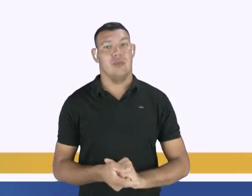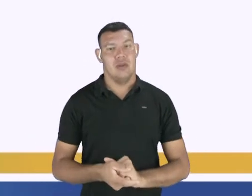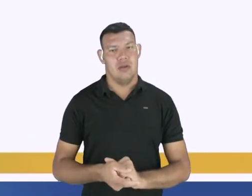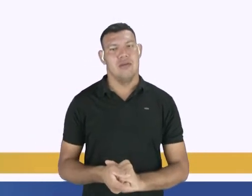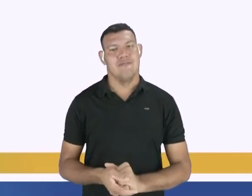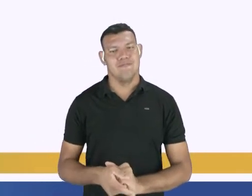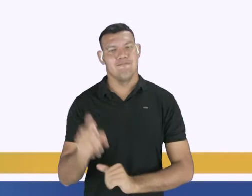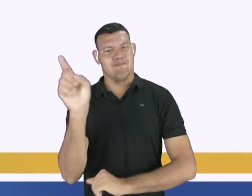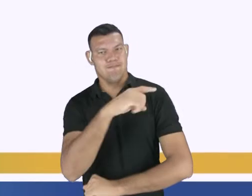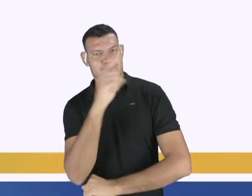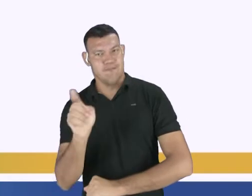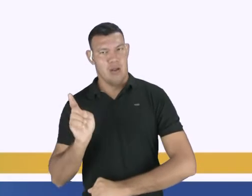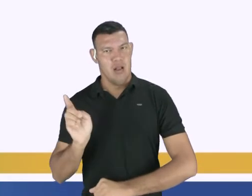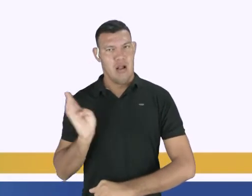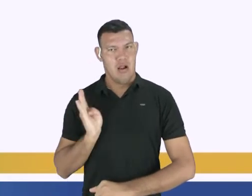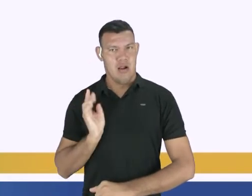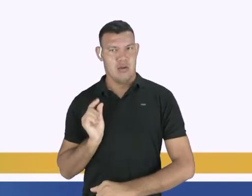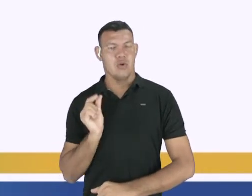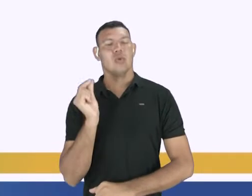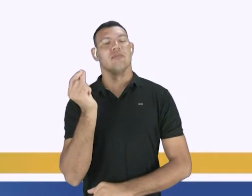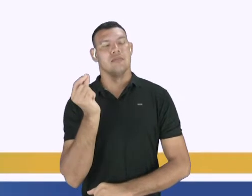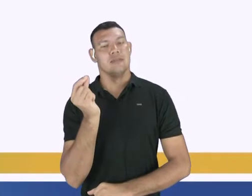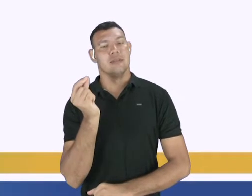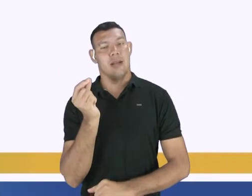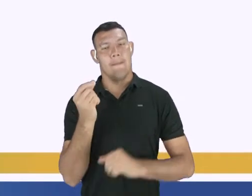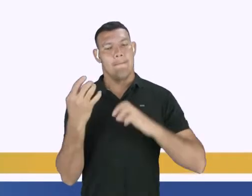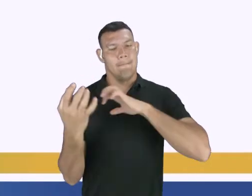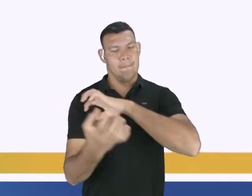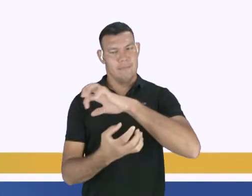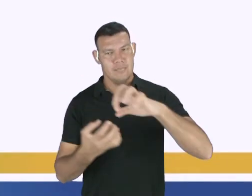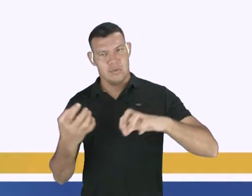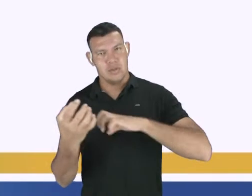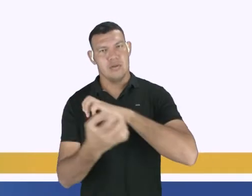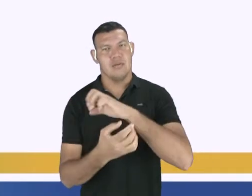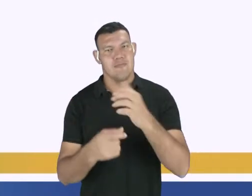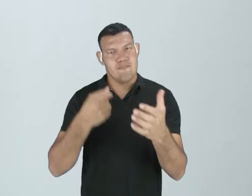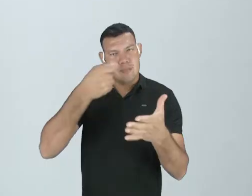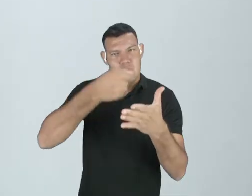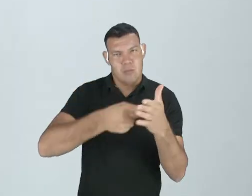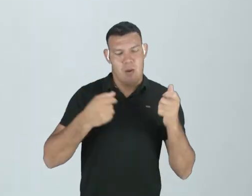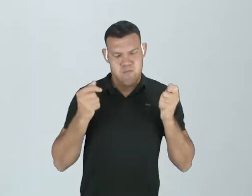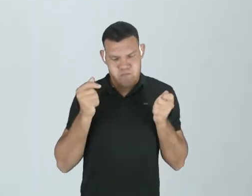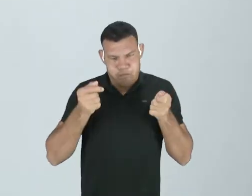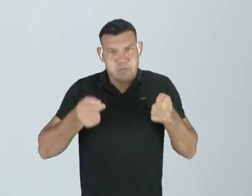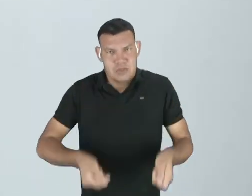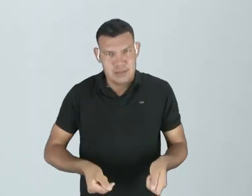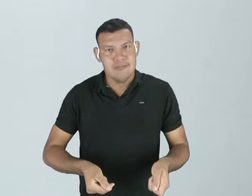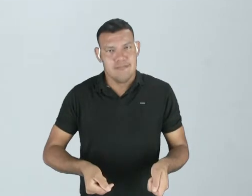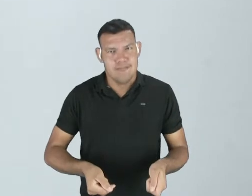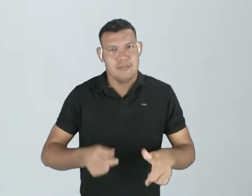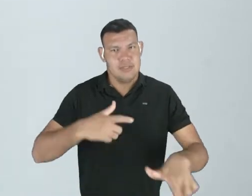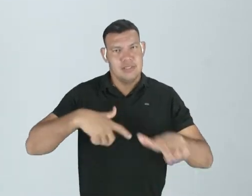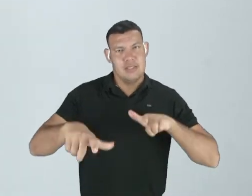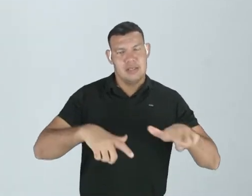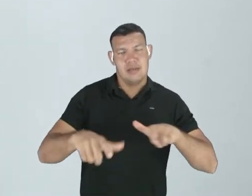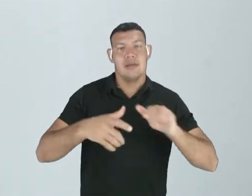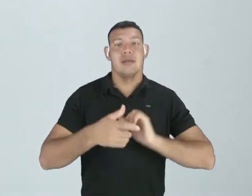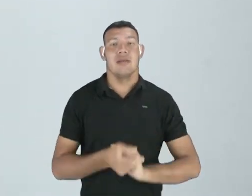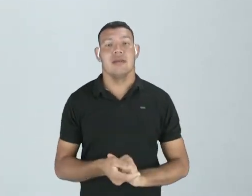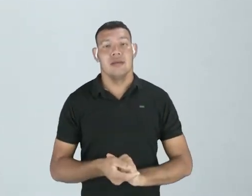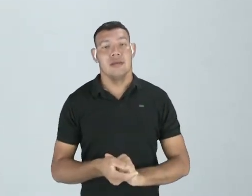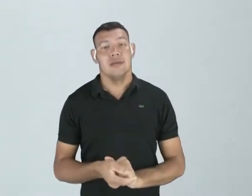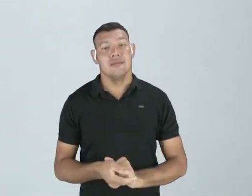poder, deveria ser feita a revolução e implementar a ditadura do proletariado. Então, O